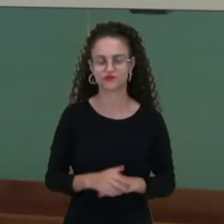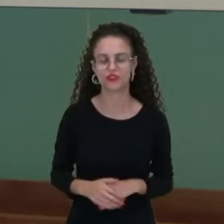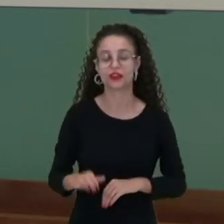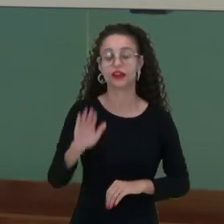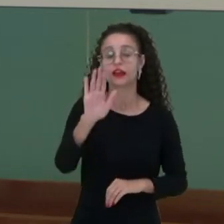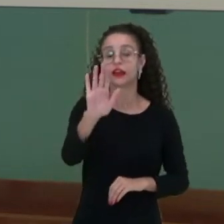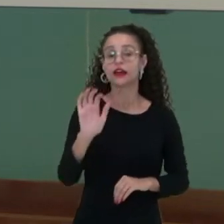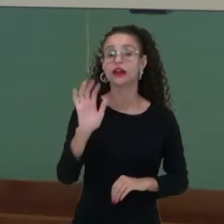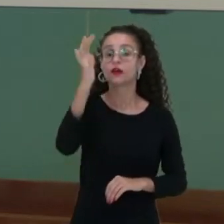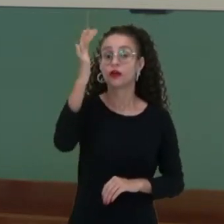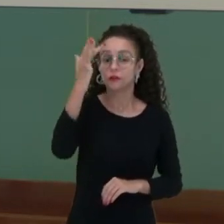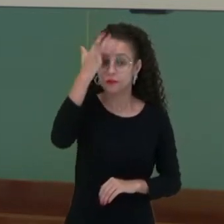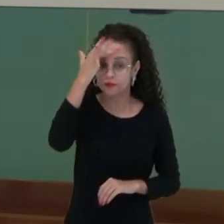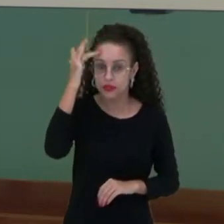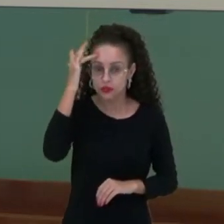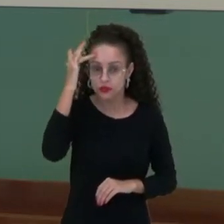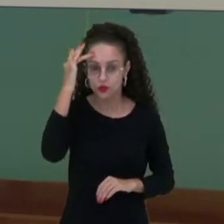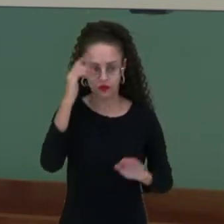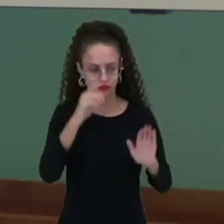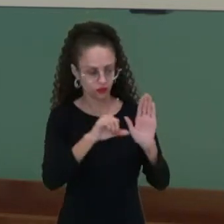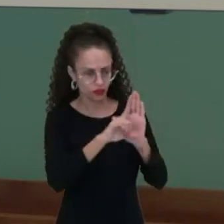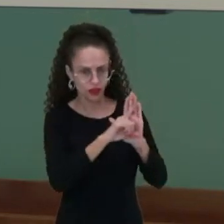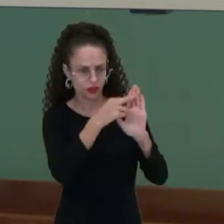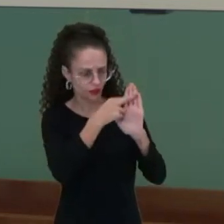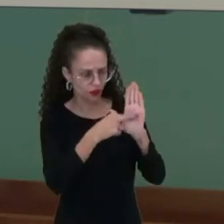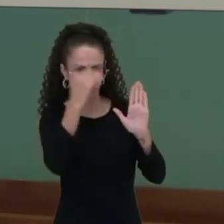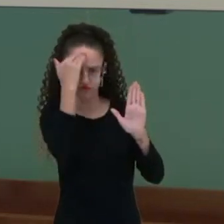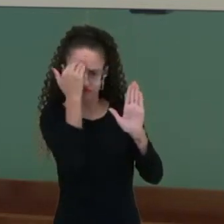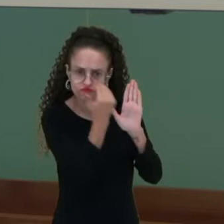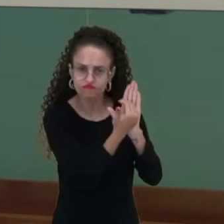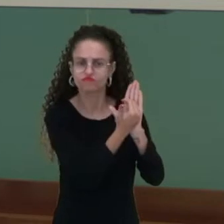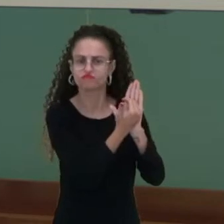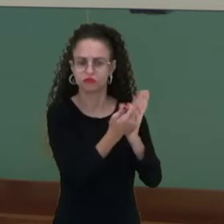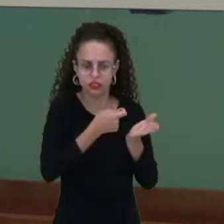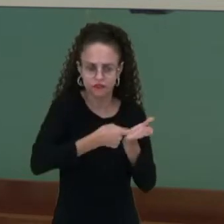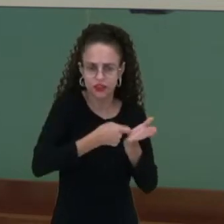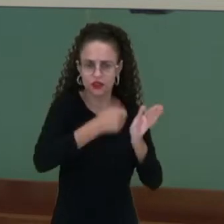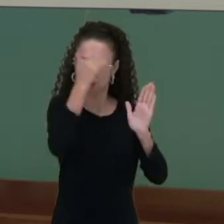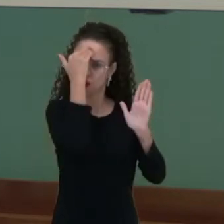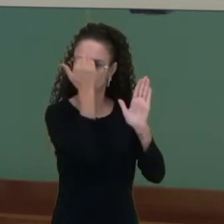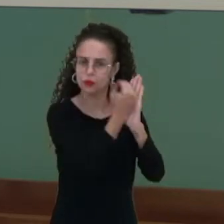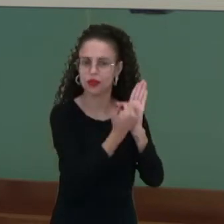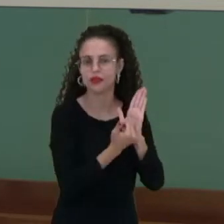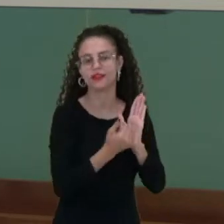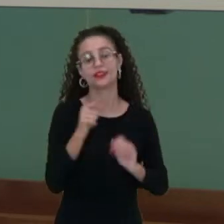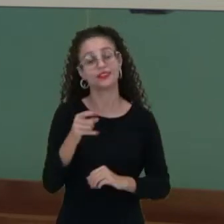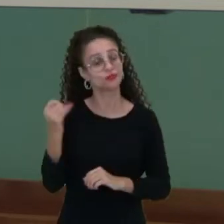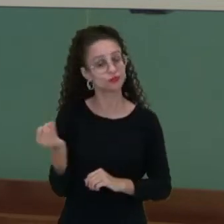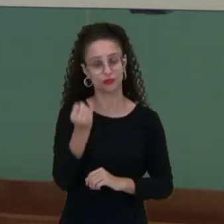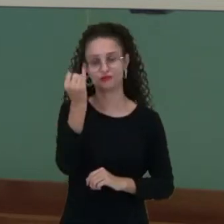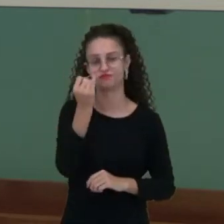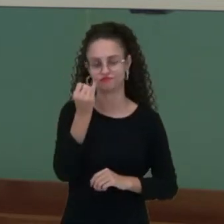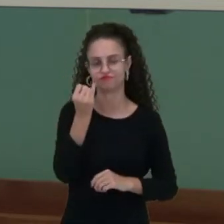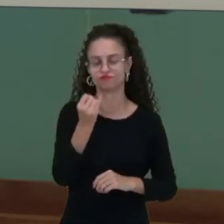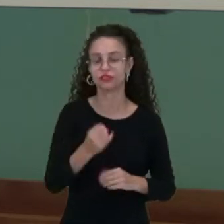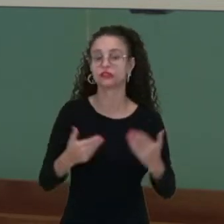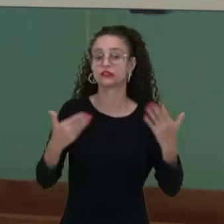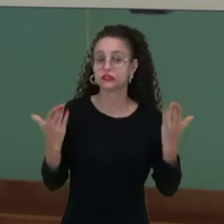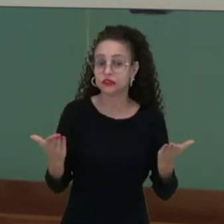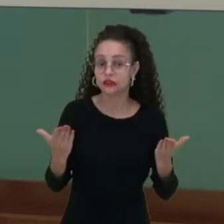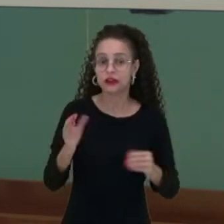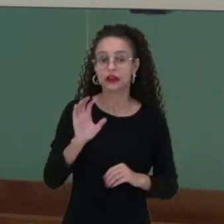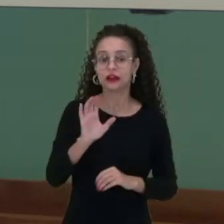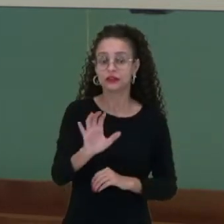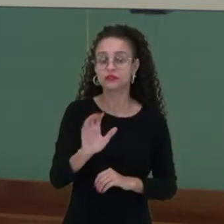Acontece quando uma pessoa cumpre com seus deveres. Essa é a relação importantíssima entre direitos e deveres. Assim,